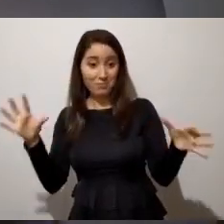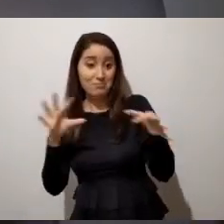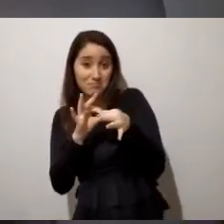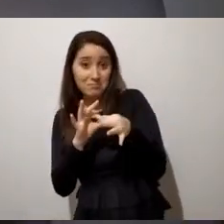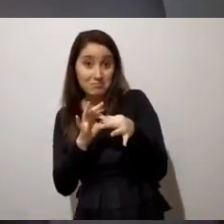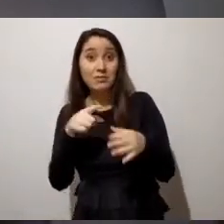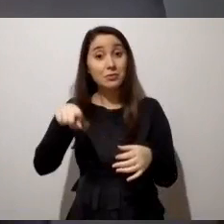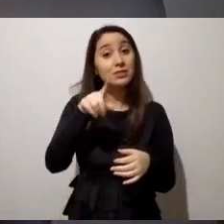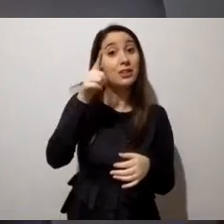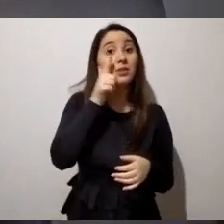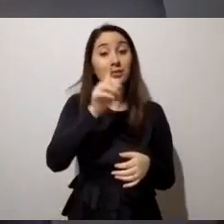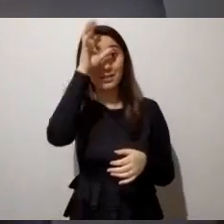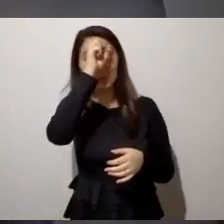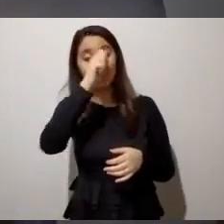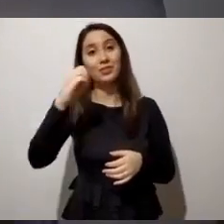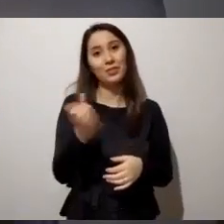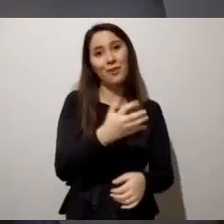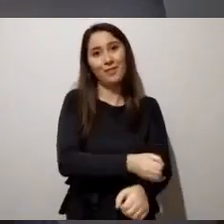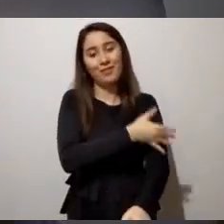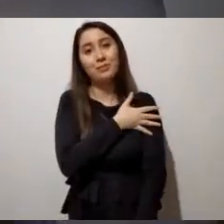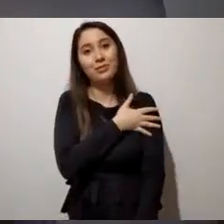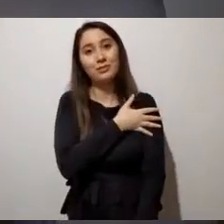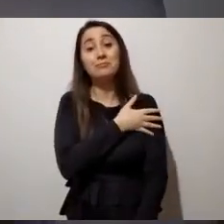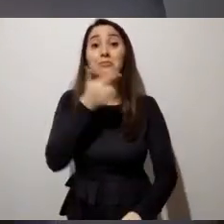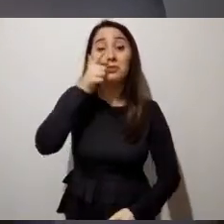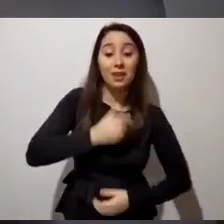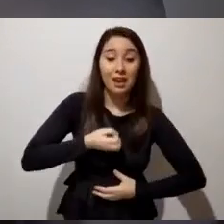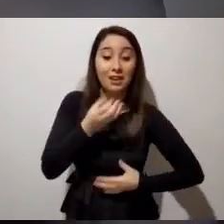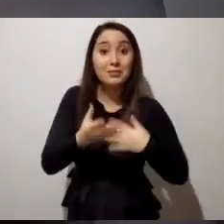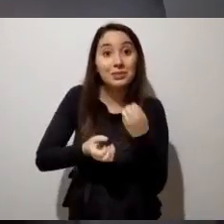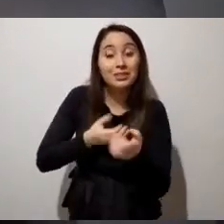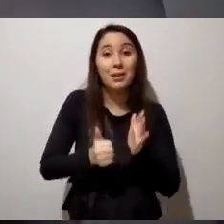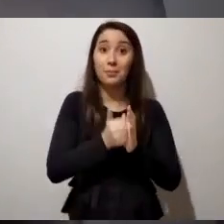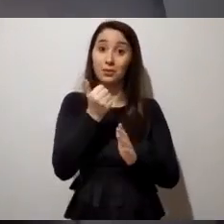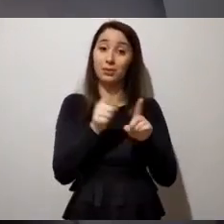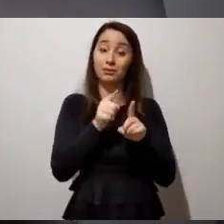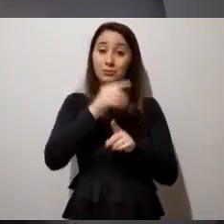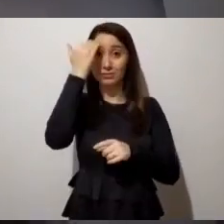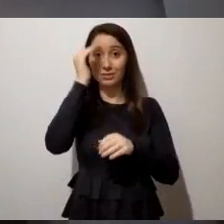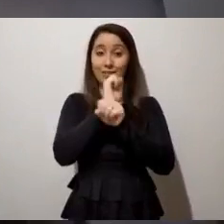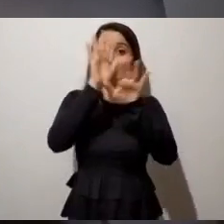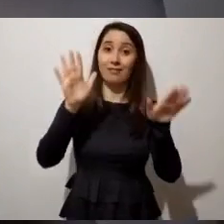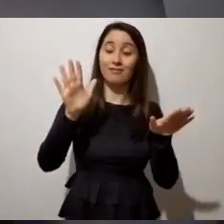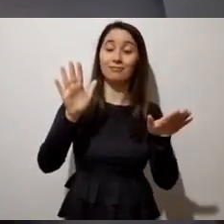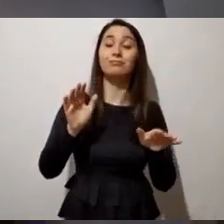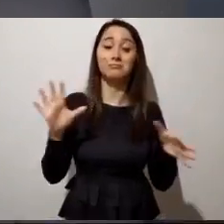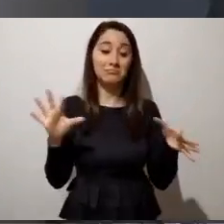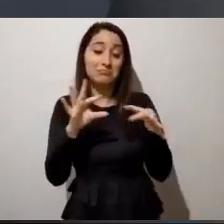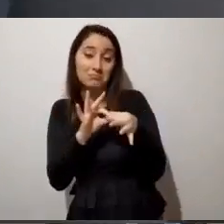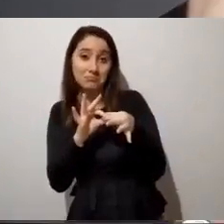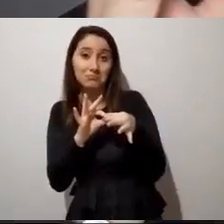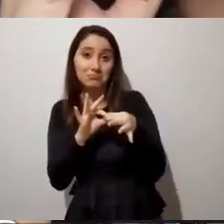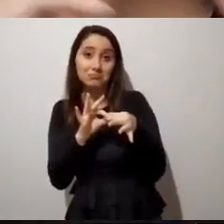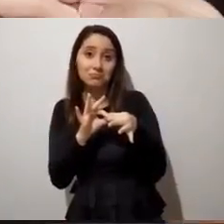dia a dia e não esteja conseguindo expressar e não esteja conseguindo entender. Tenta associar essas